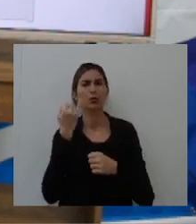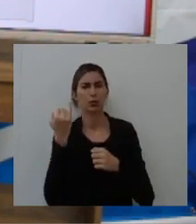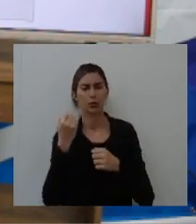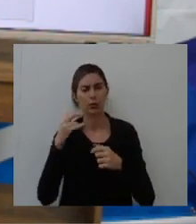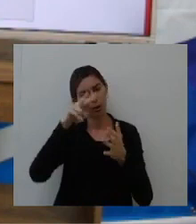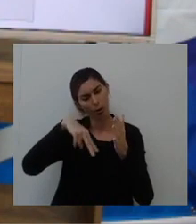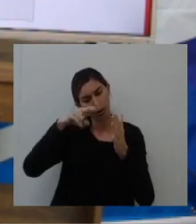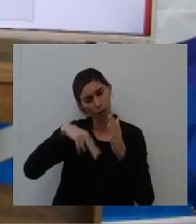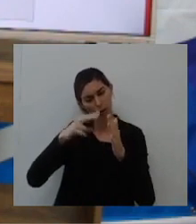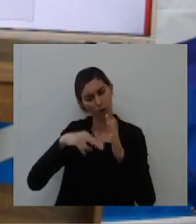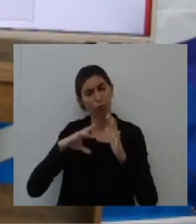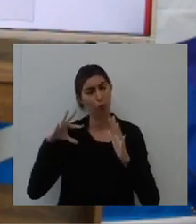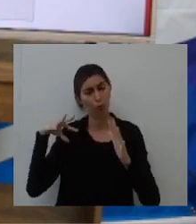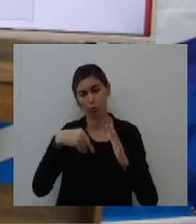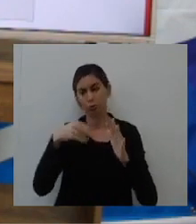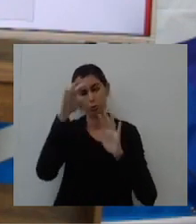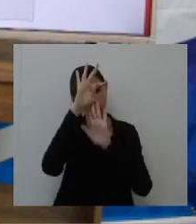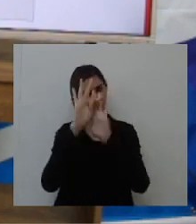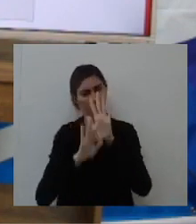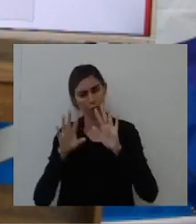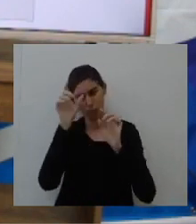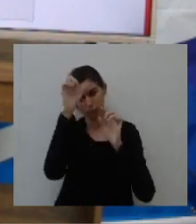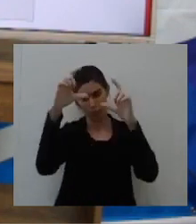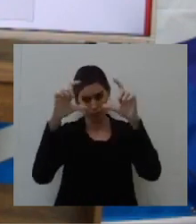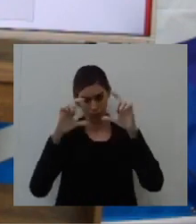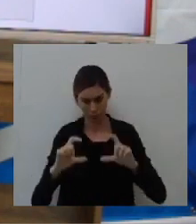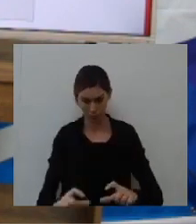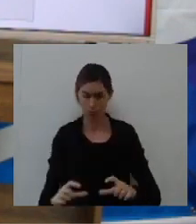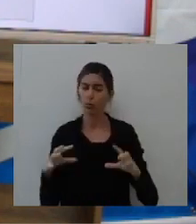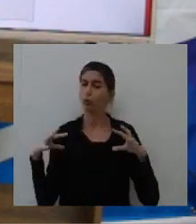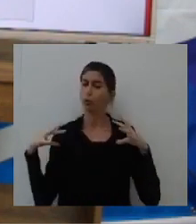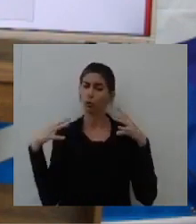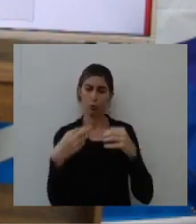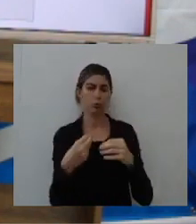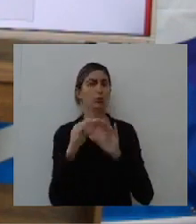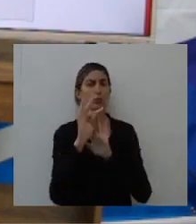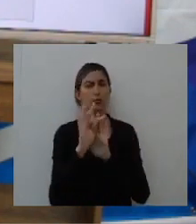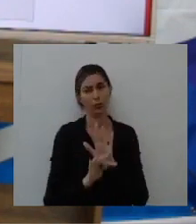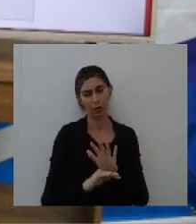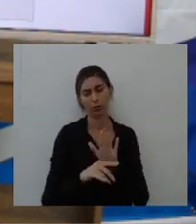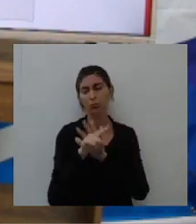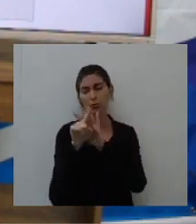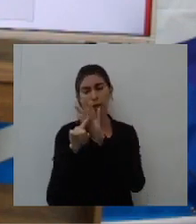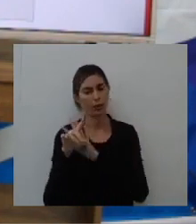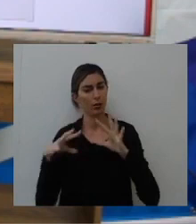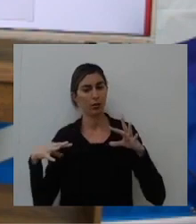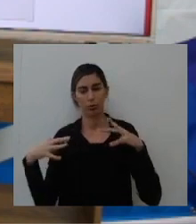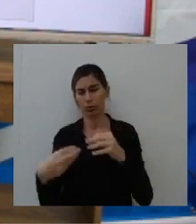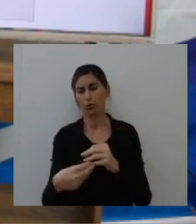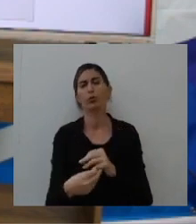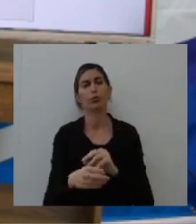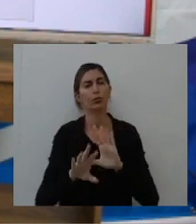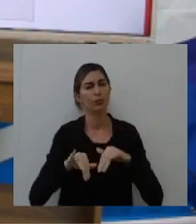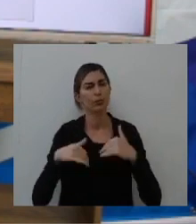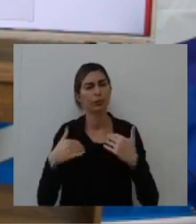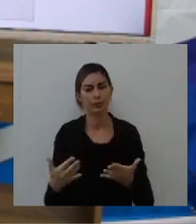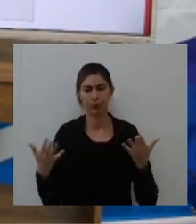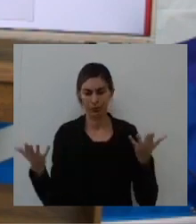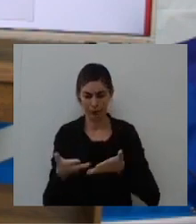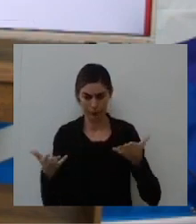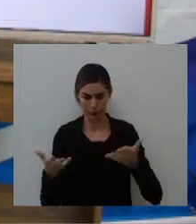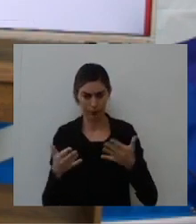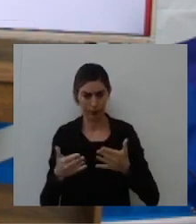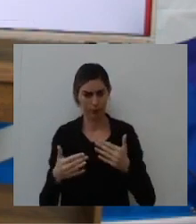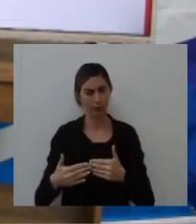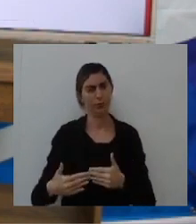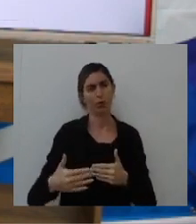na leitura global. O sentido global passa pela leitura total do texto e análise dele todo. Então, agora a gente vai